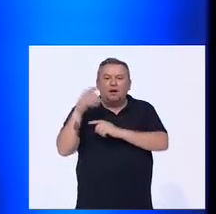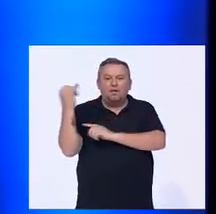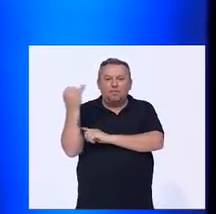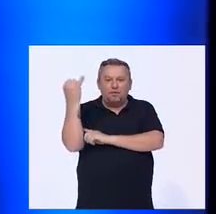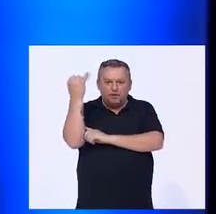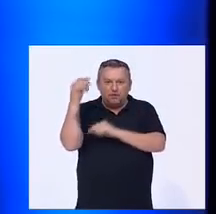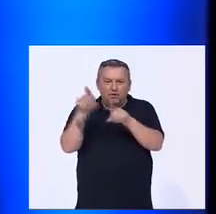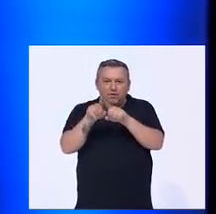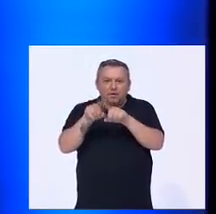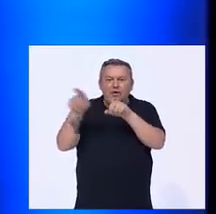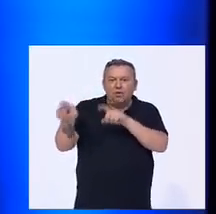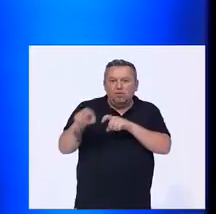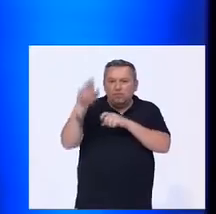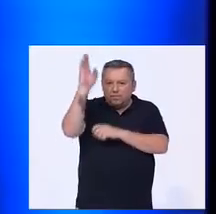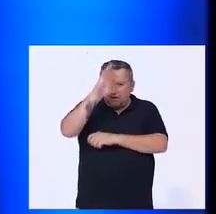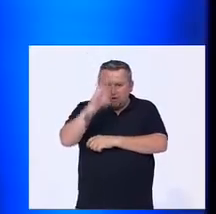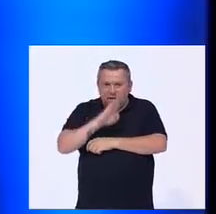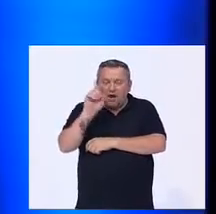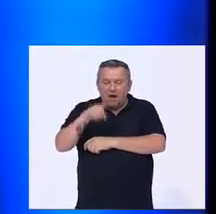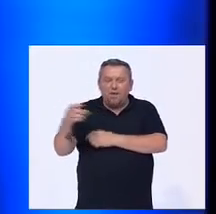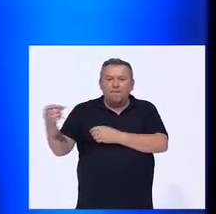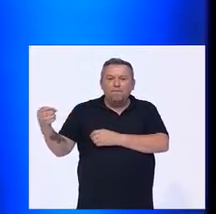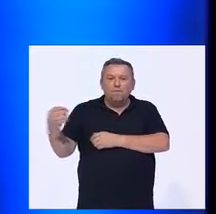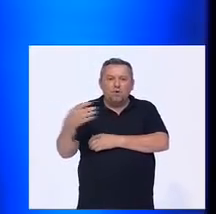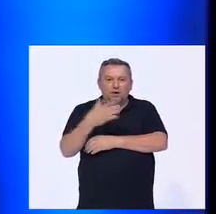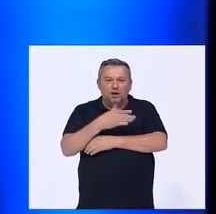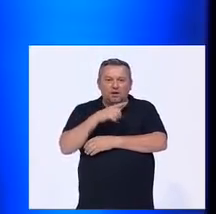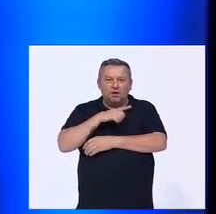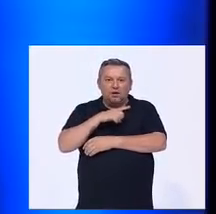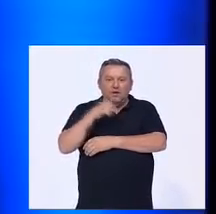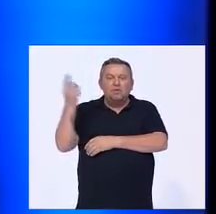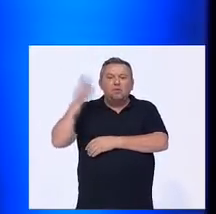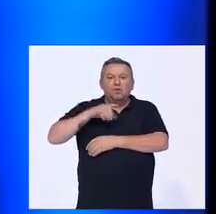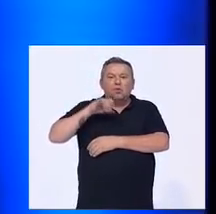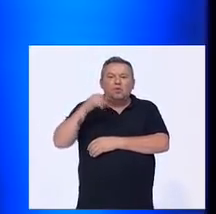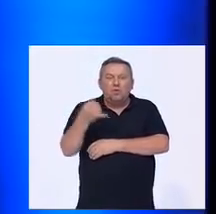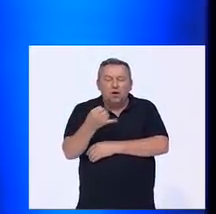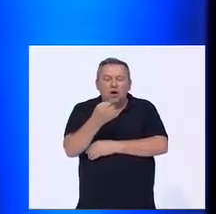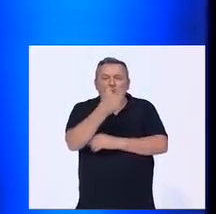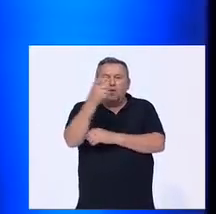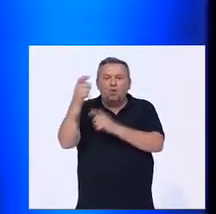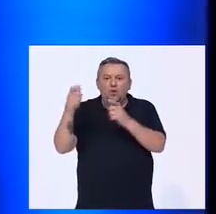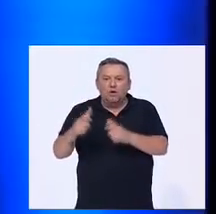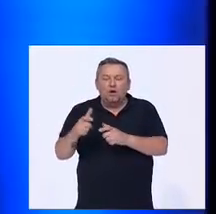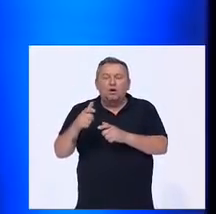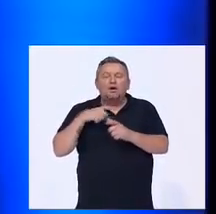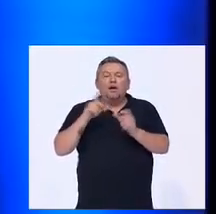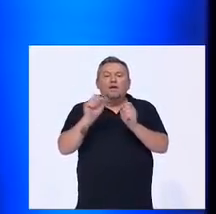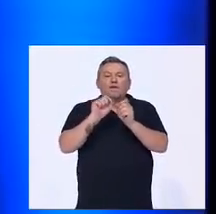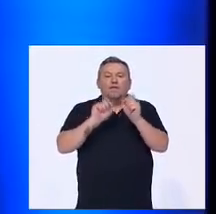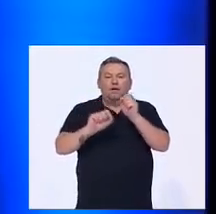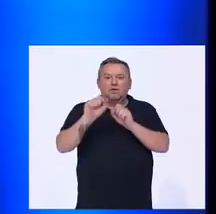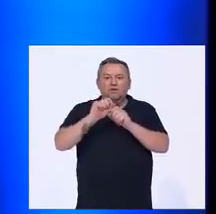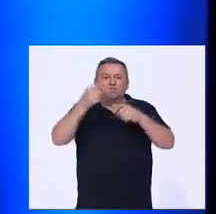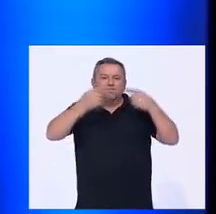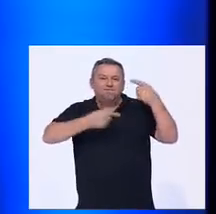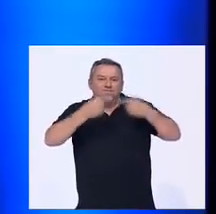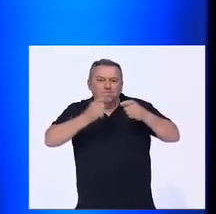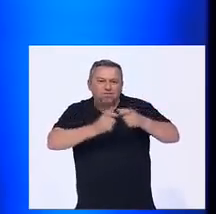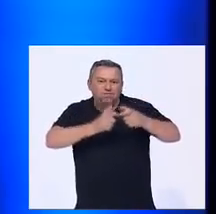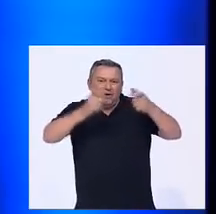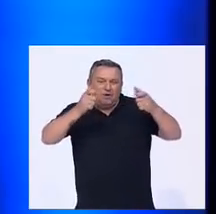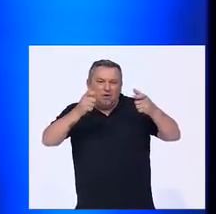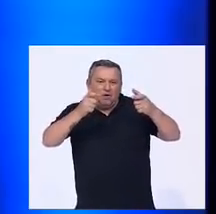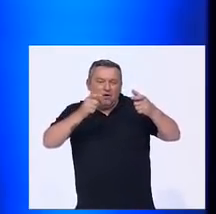O agricultor brasileiro é um agricultor moderno, ele tem uma altíssima produtividade, em algumas áreas ele compete em grau maior do que